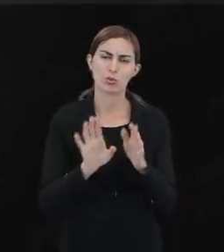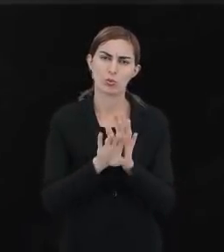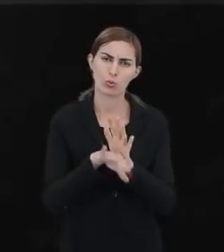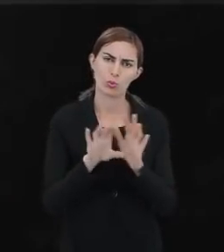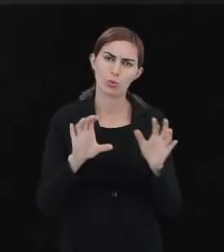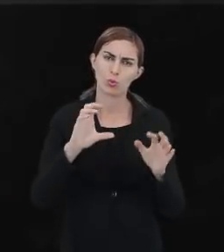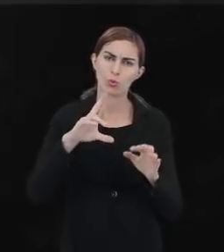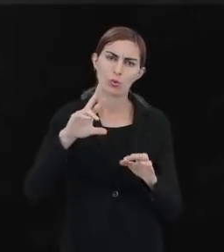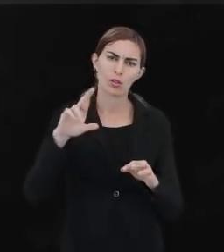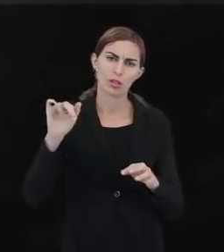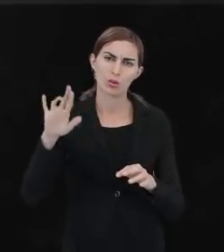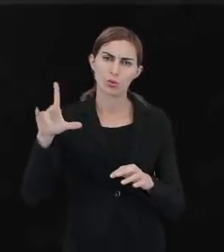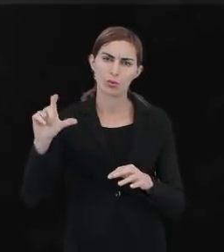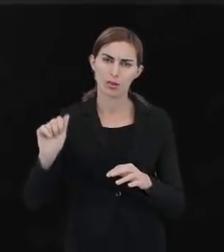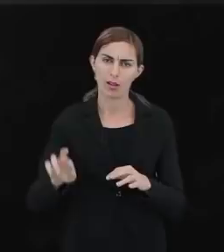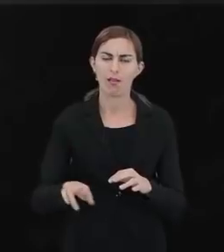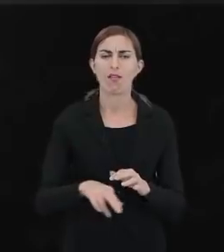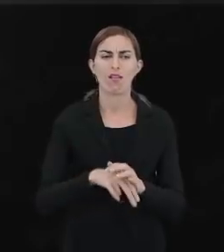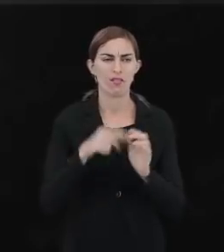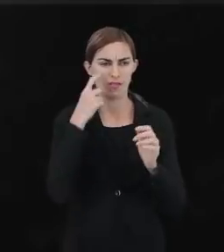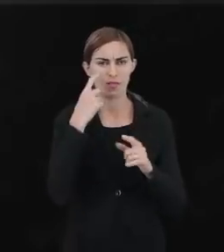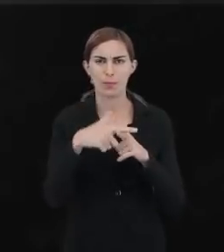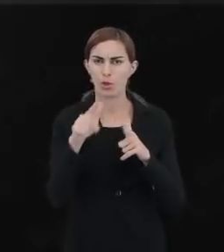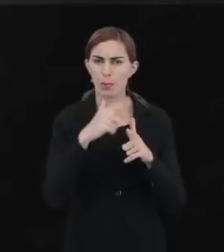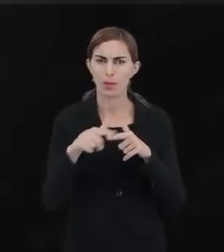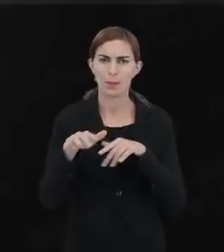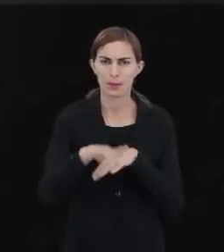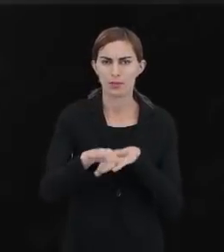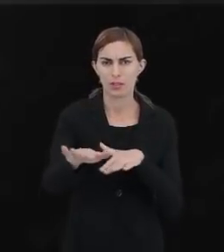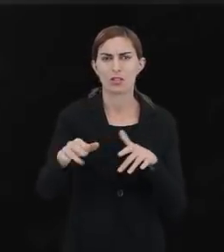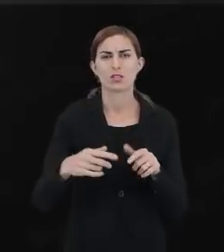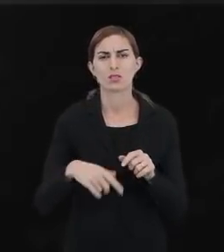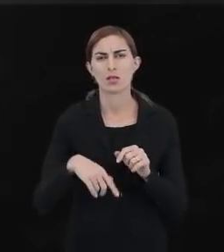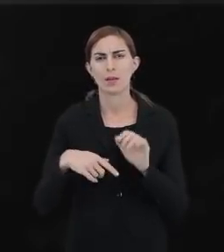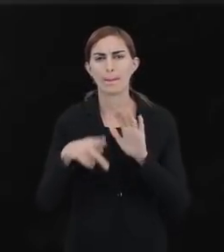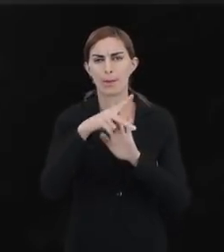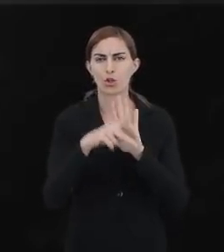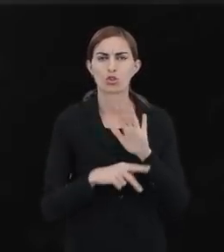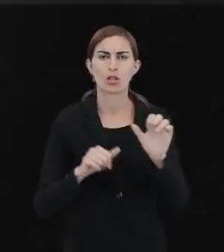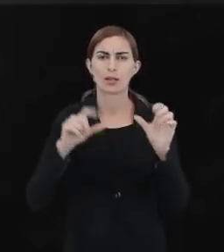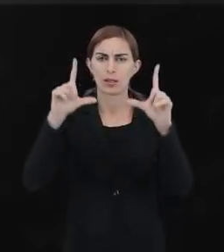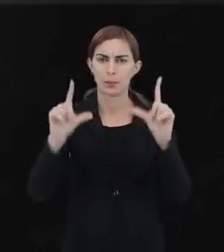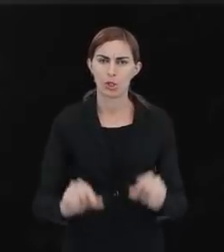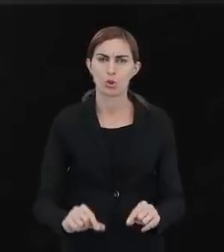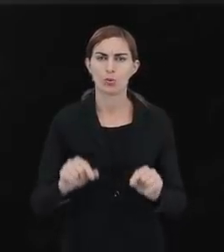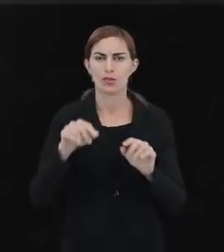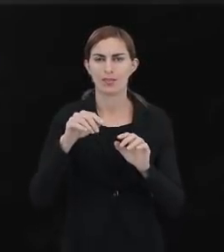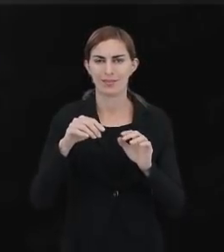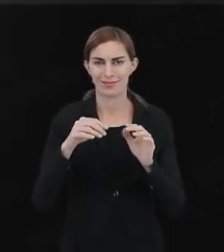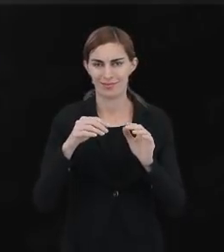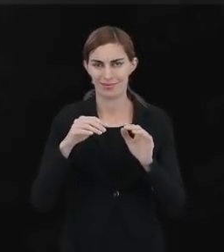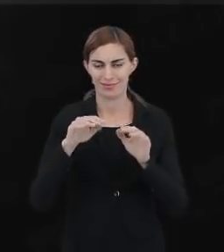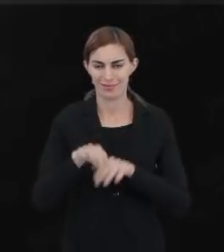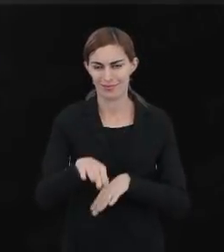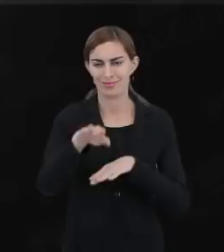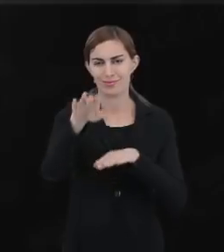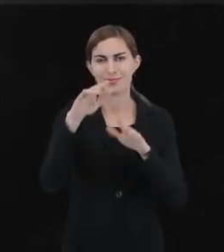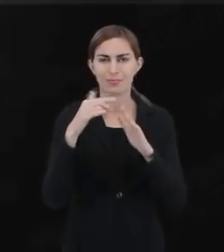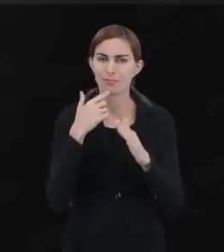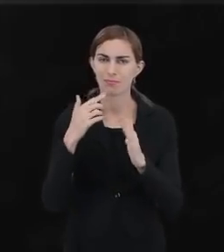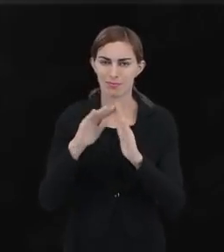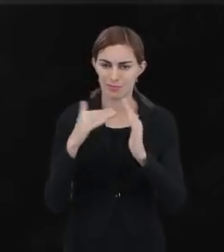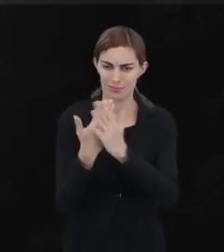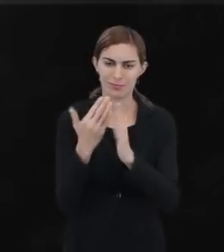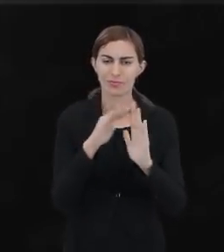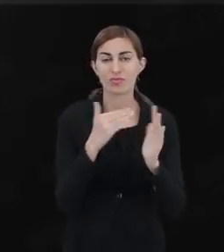na sociedade portuguesa por exemplo tinha algum problema em relação ao trânsito então tinha um projeto lá para incluir o trânsito no currículo escolar de imagens em